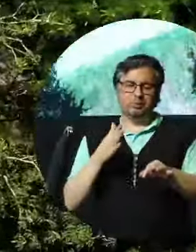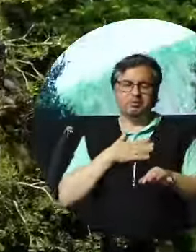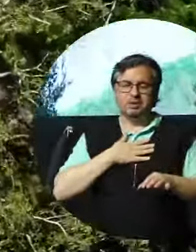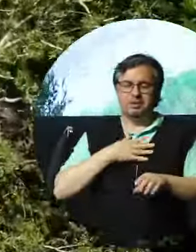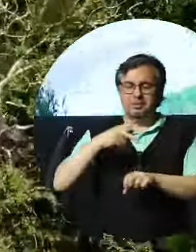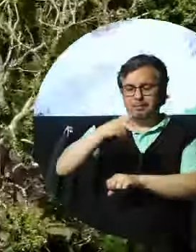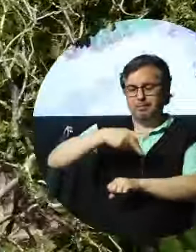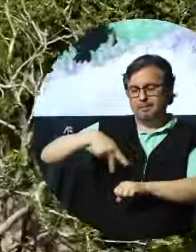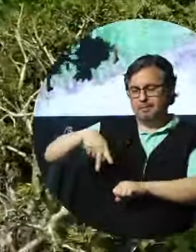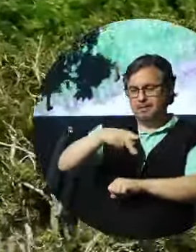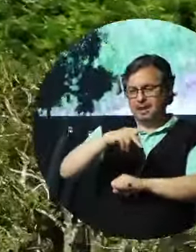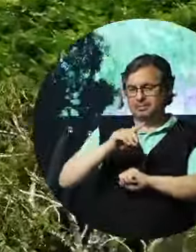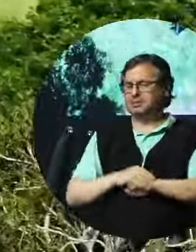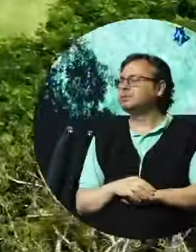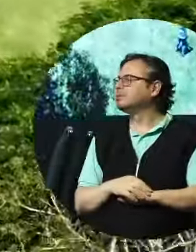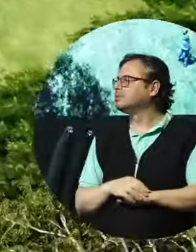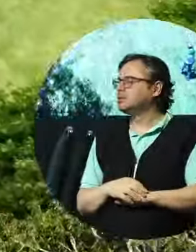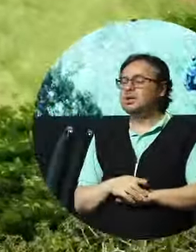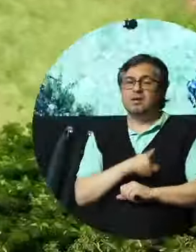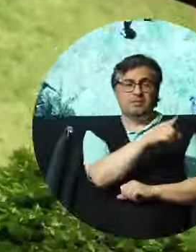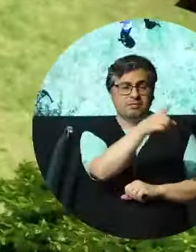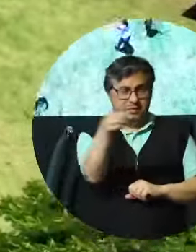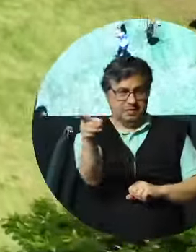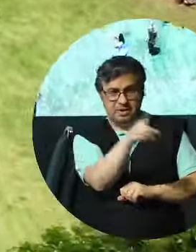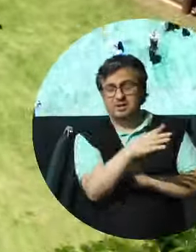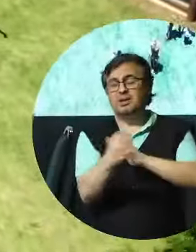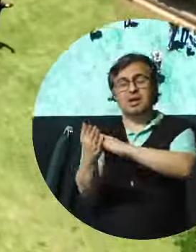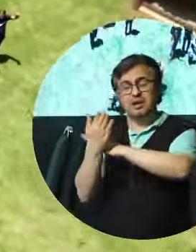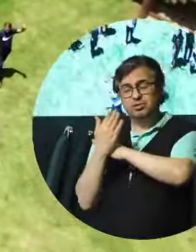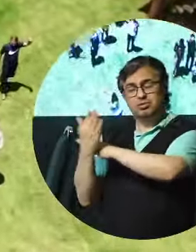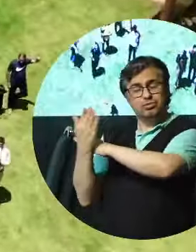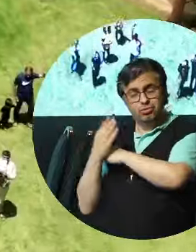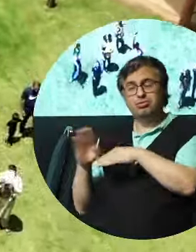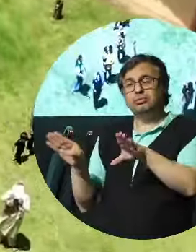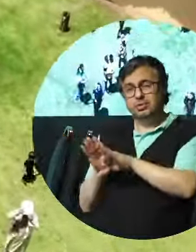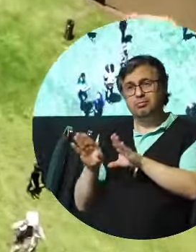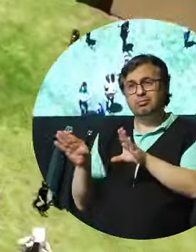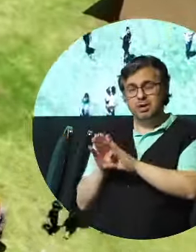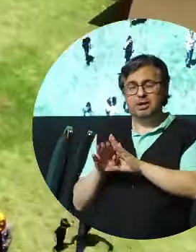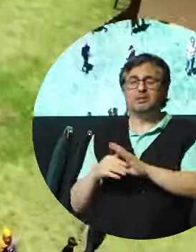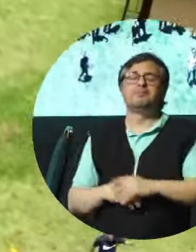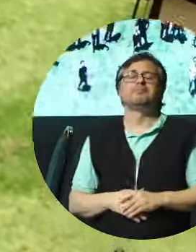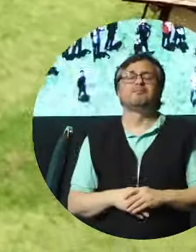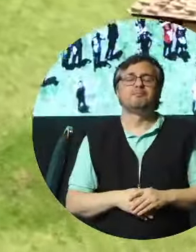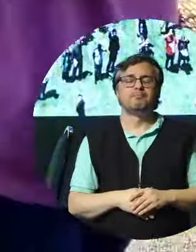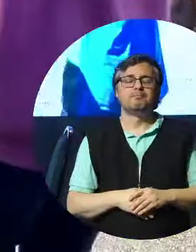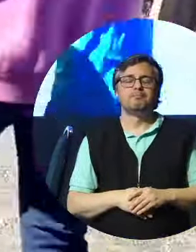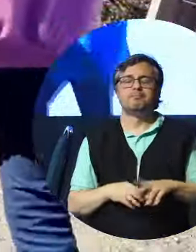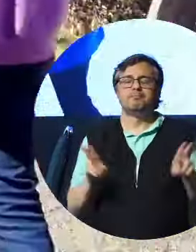extraordinária. E você é parte disso conosco. Pode aumentar um pouquinho a música.